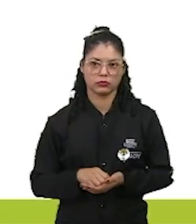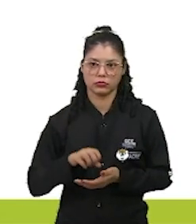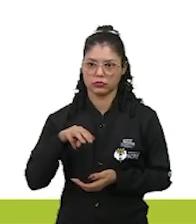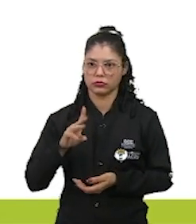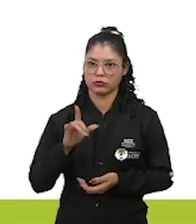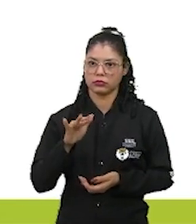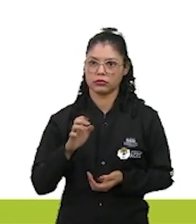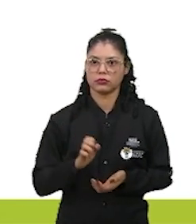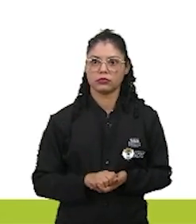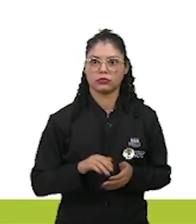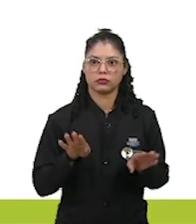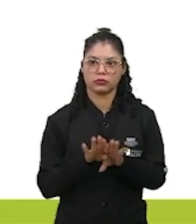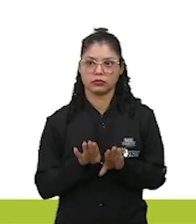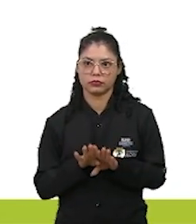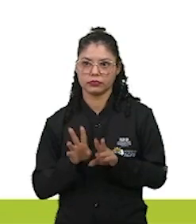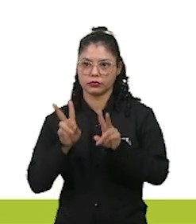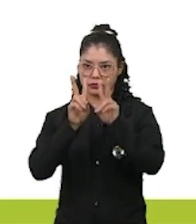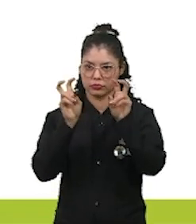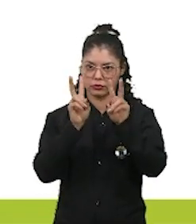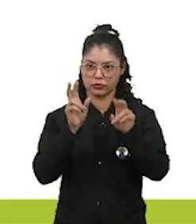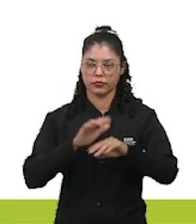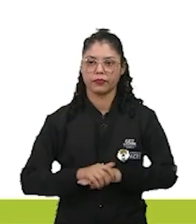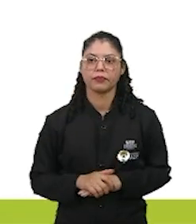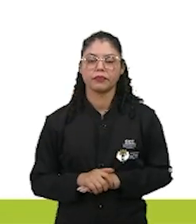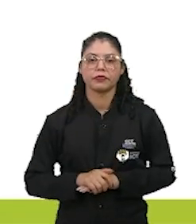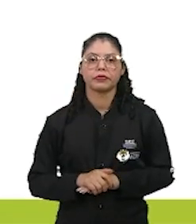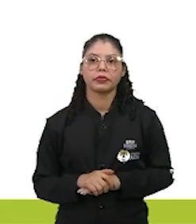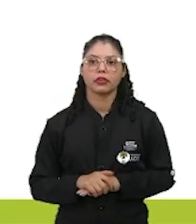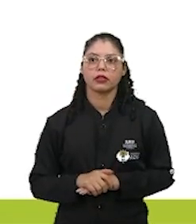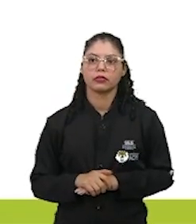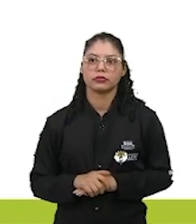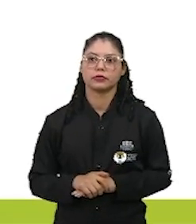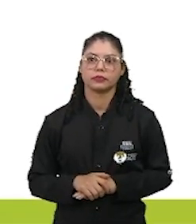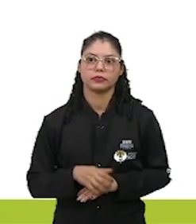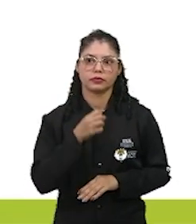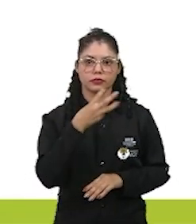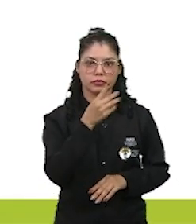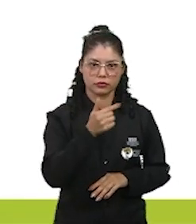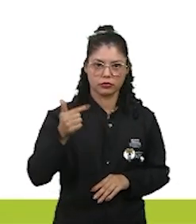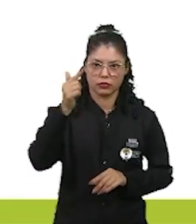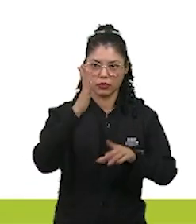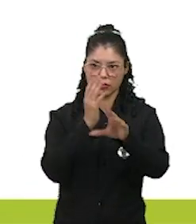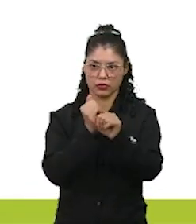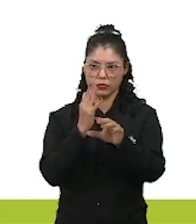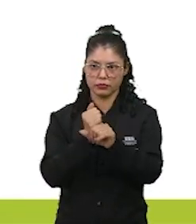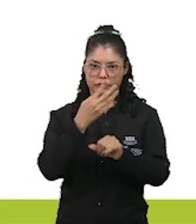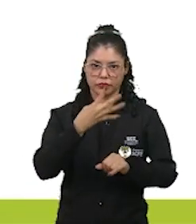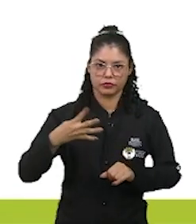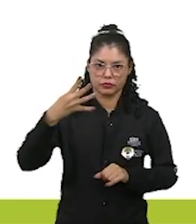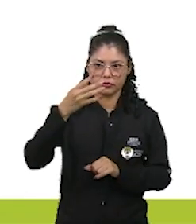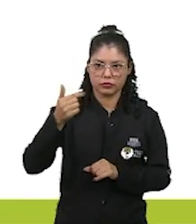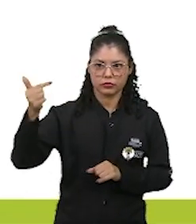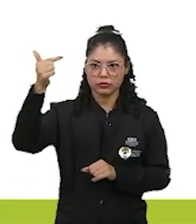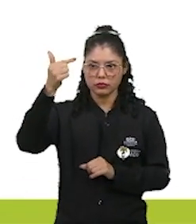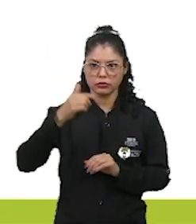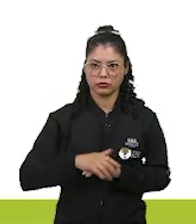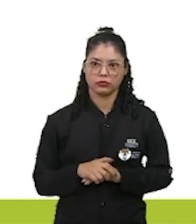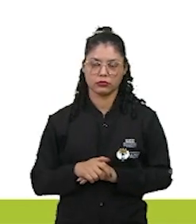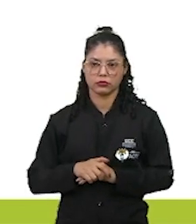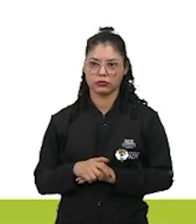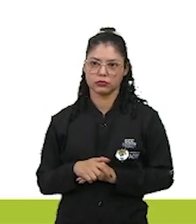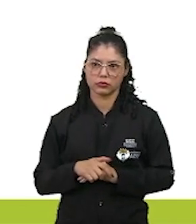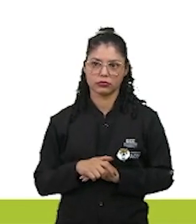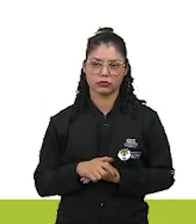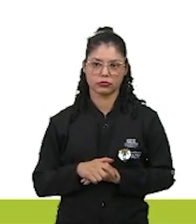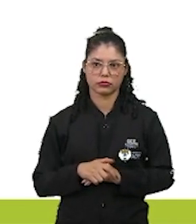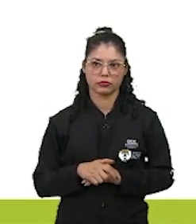tá? Então, eu vou ter, pelo teorema, de maneira bem rápida, 3 ao quadrado mais 4 ao quadrado. Eu estou até desconsiderando